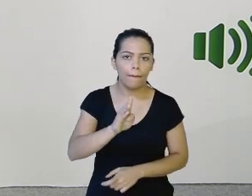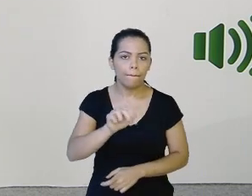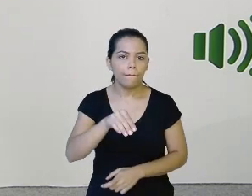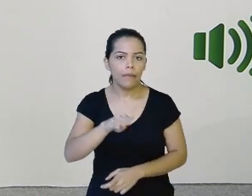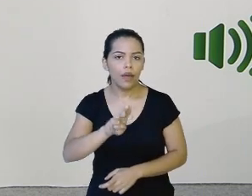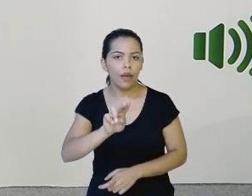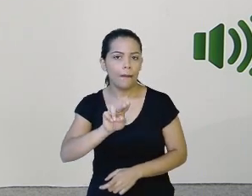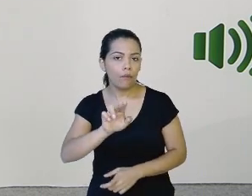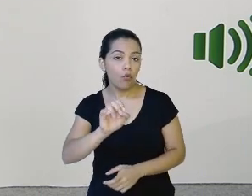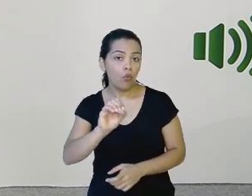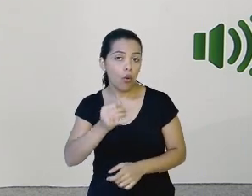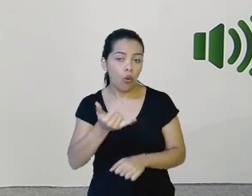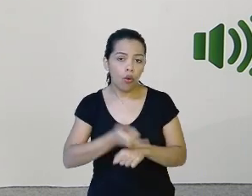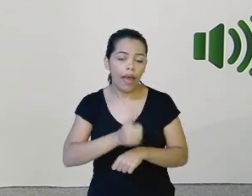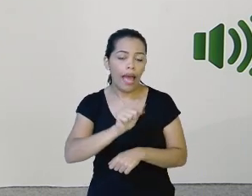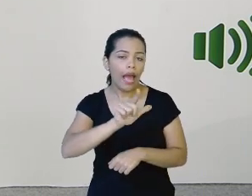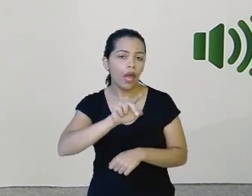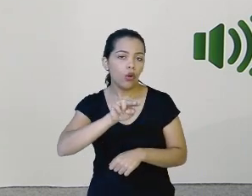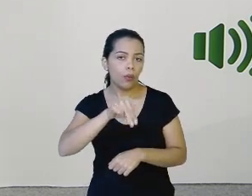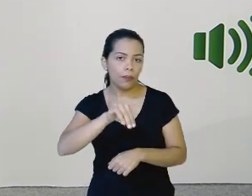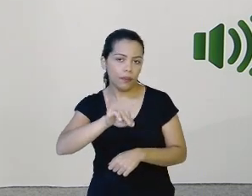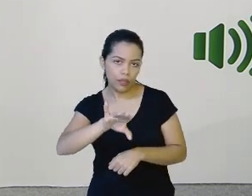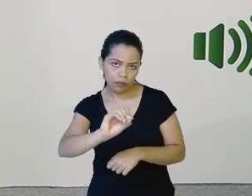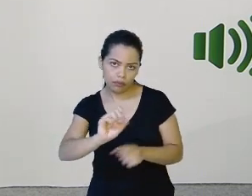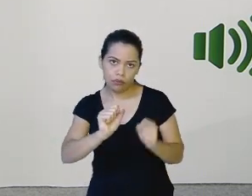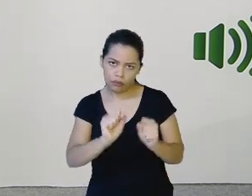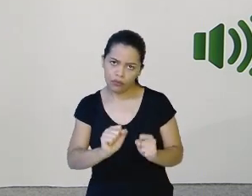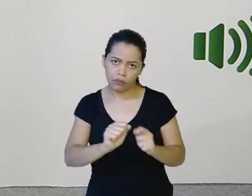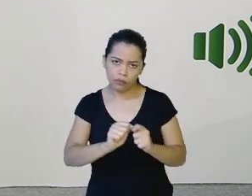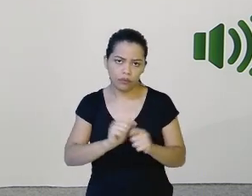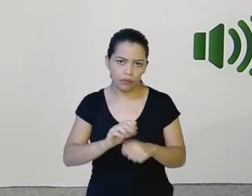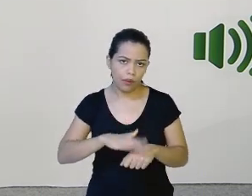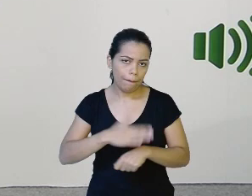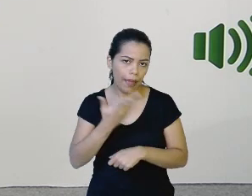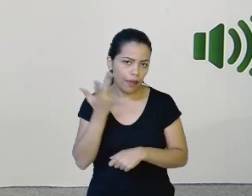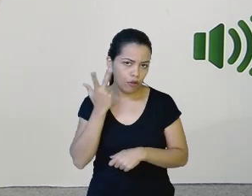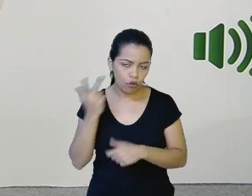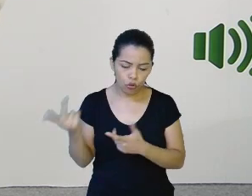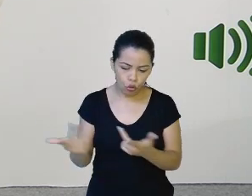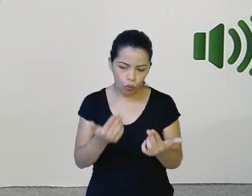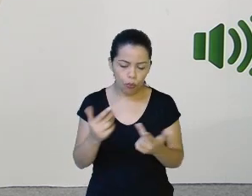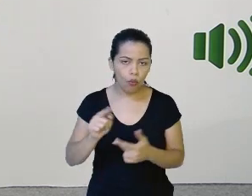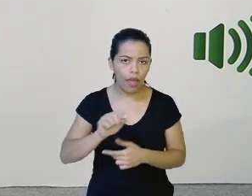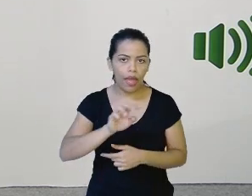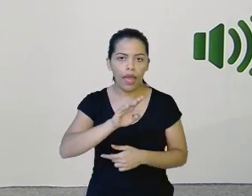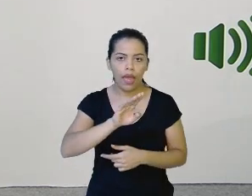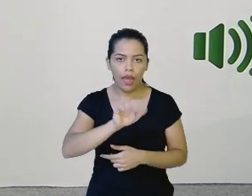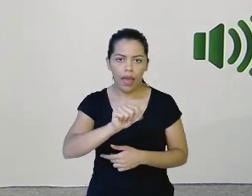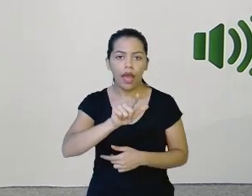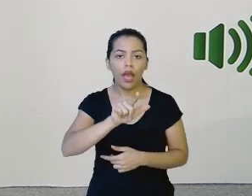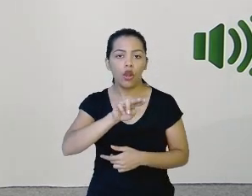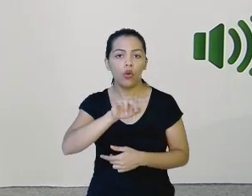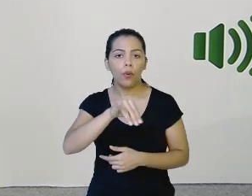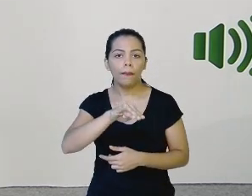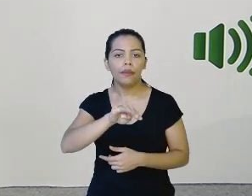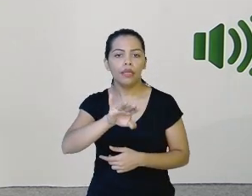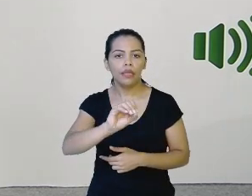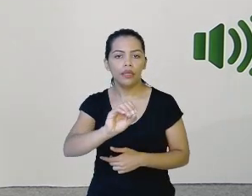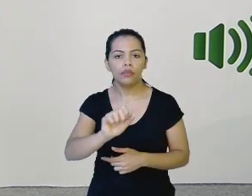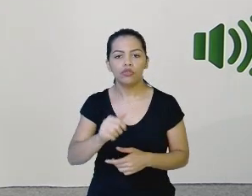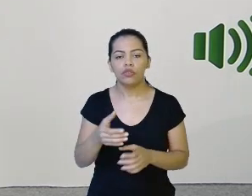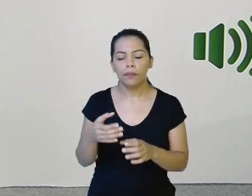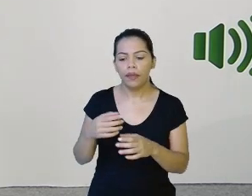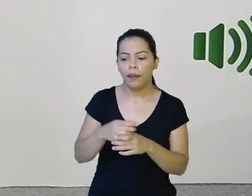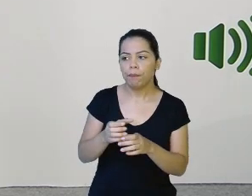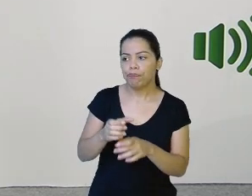comum a gente encontrar o ganzá produzido de alumínio, mas a gente vai produzir aqui hoje um com rolinho de papel toalha